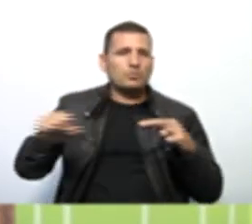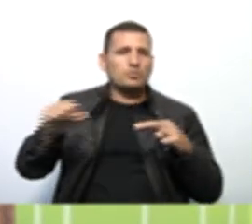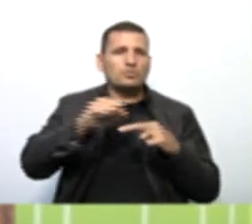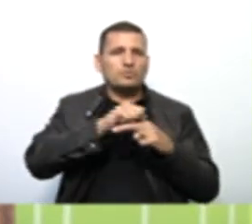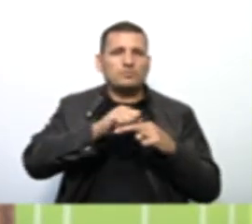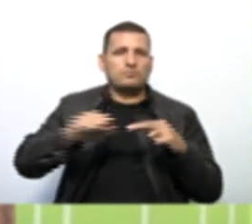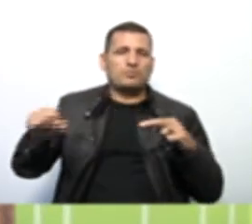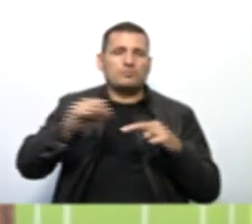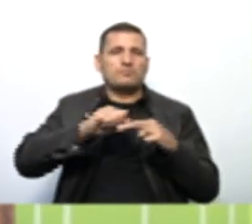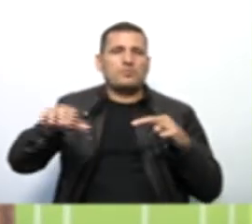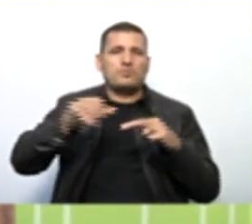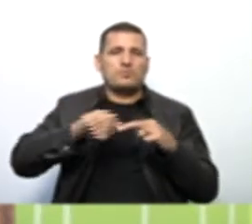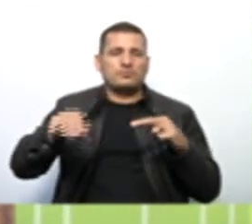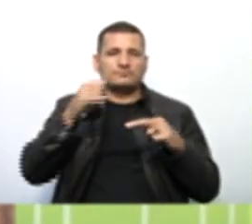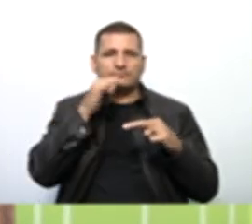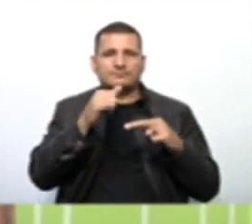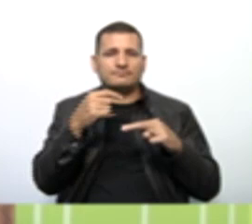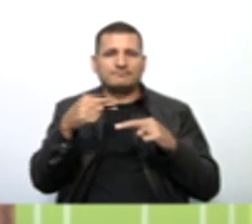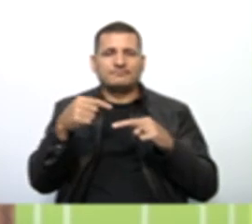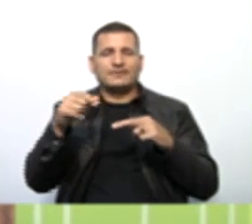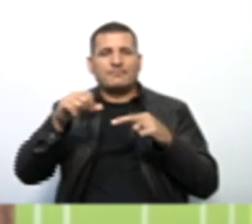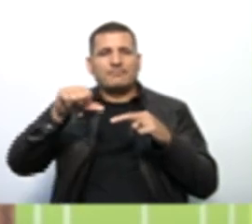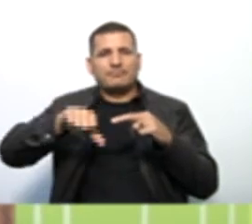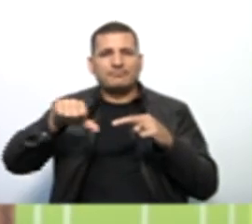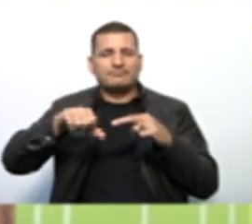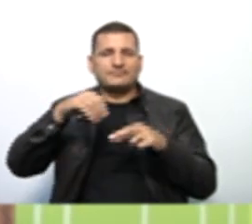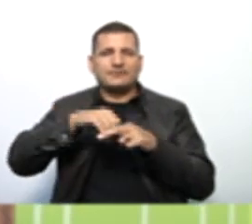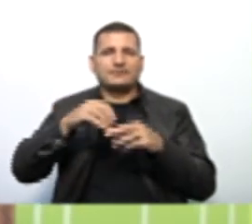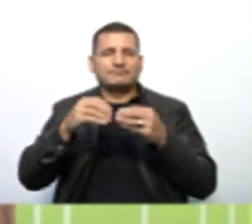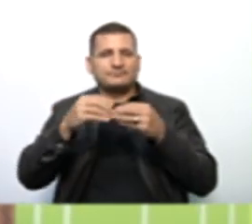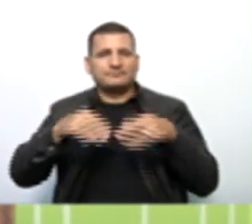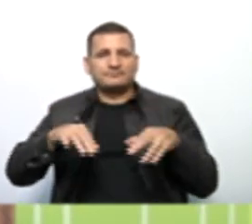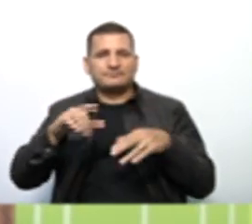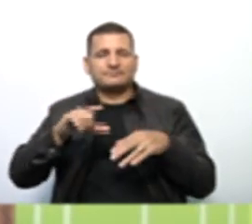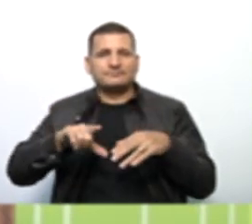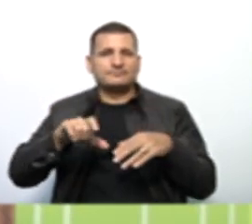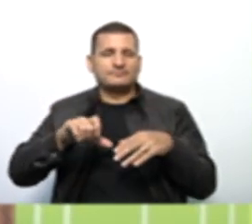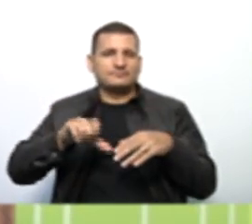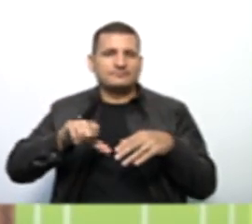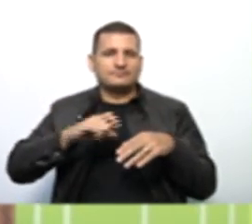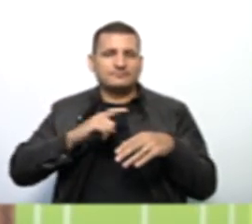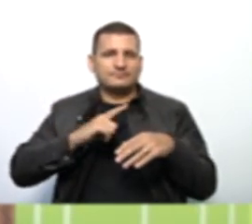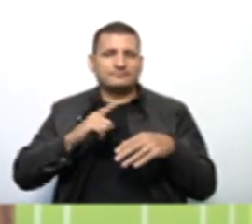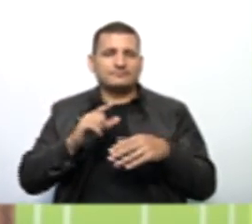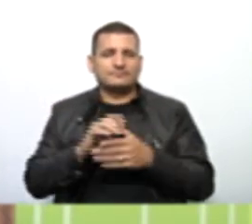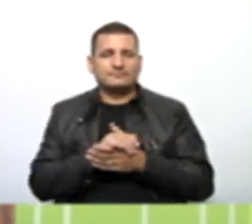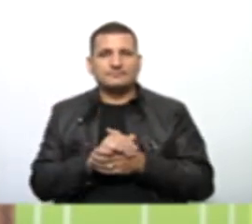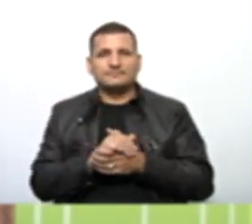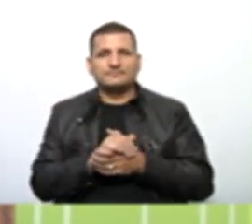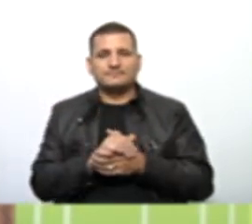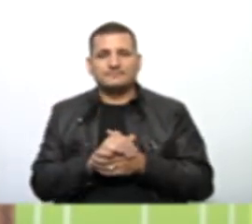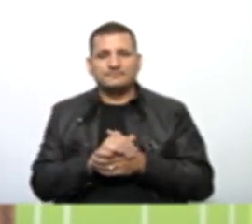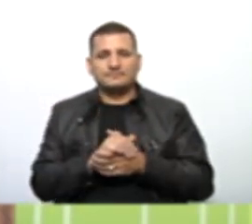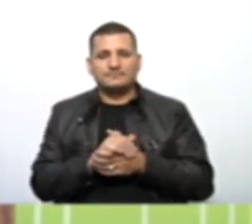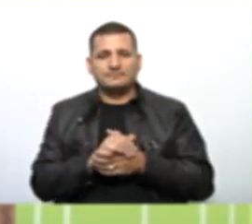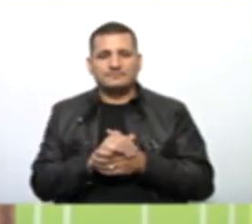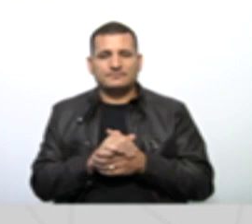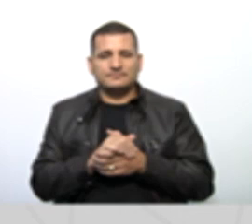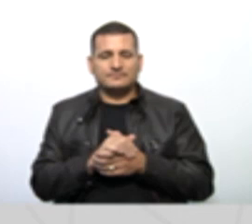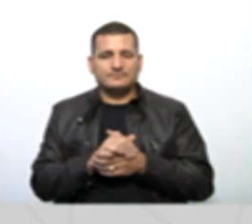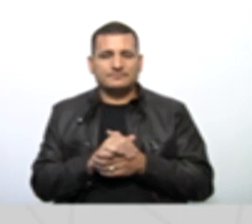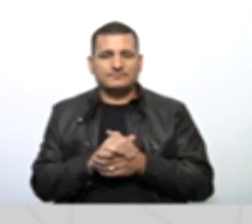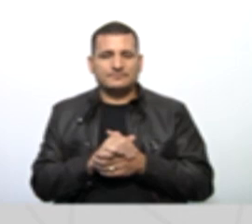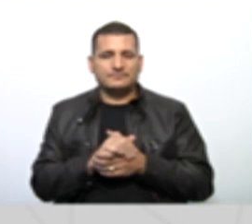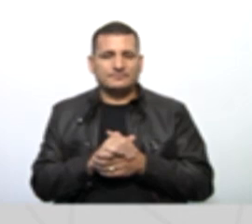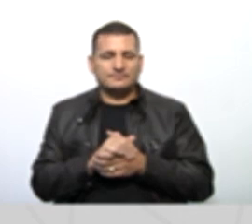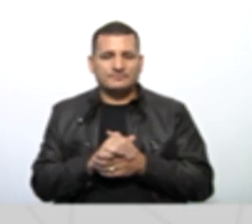de corrente elétrica que o carro já está totalmente danificado por dentro então você tem que pensar bastante nisso ok pessoal então vamos continuar aqui nós lá